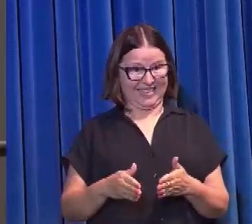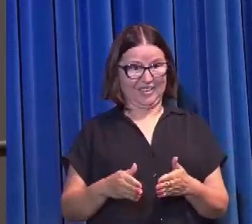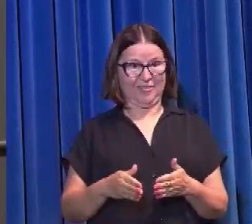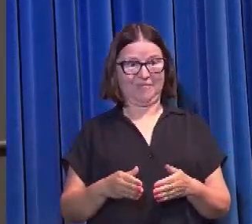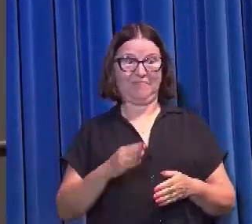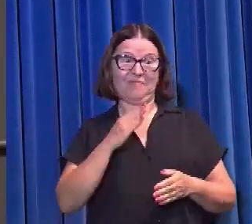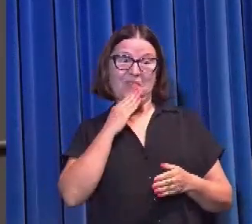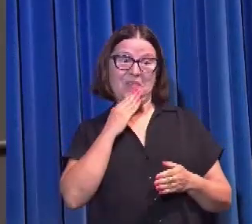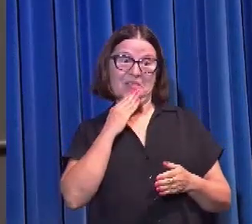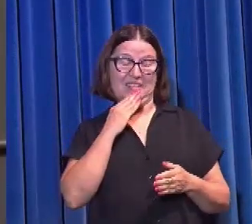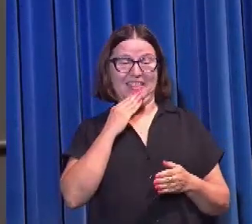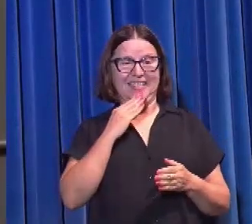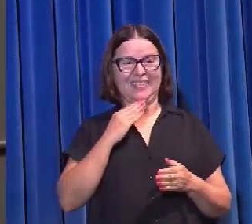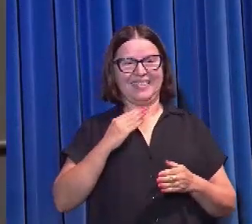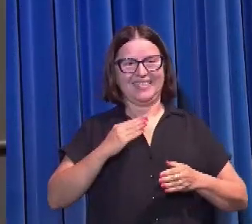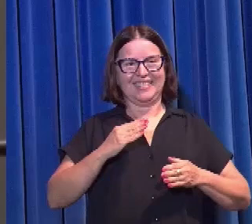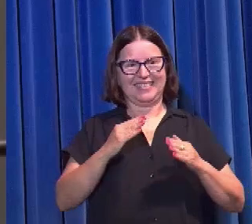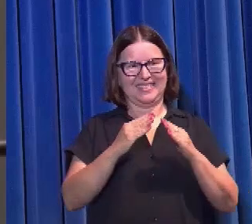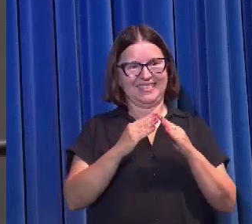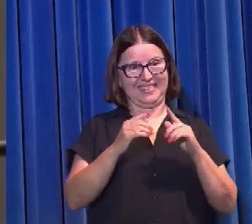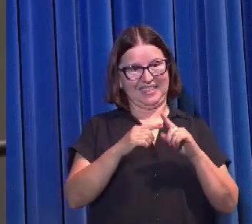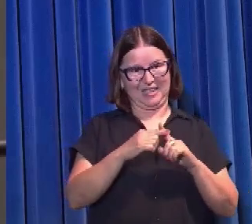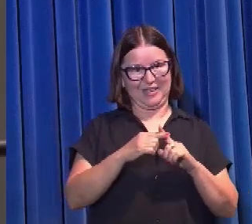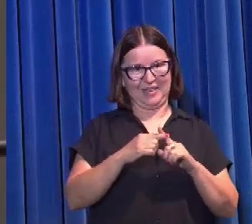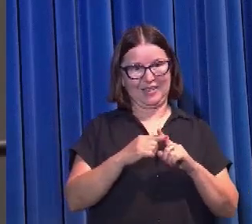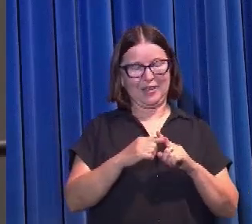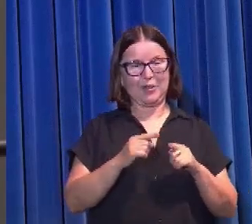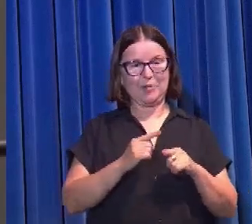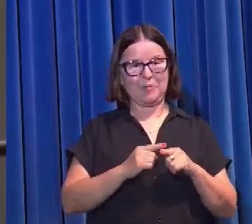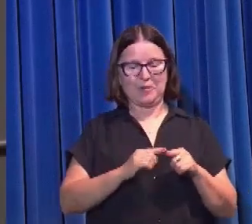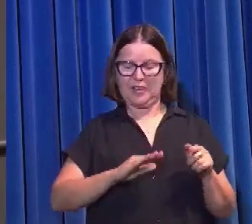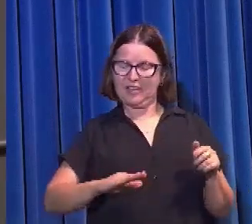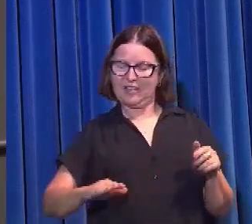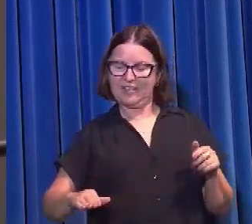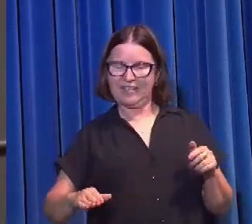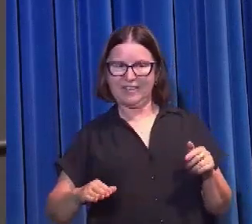e, enquanto criança, minha mãe me levava à igreja.